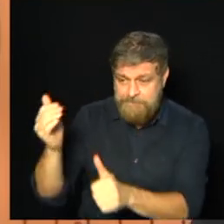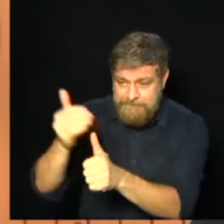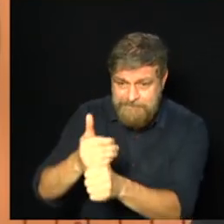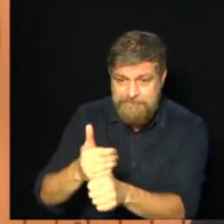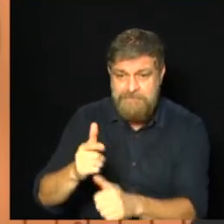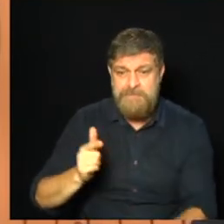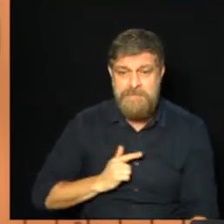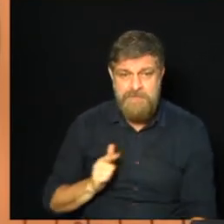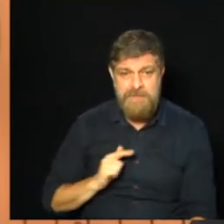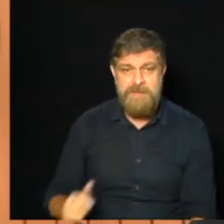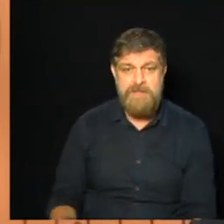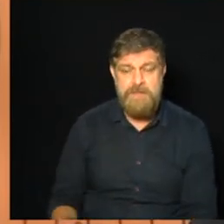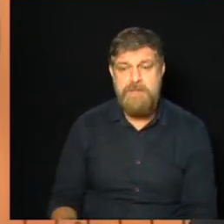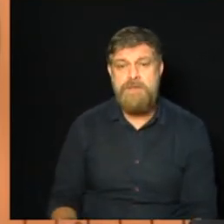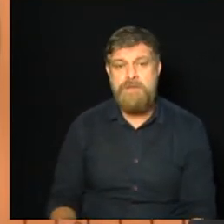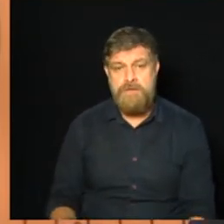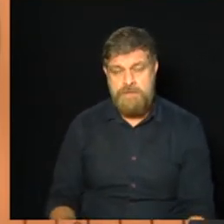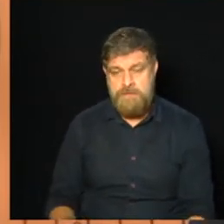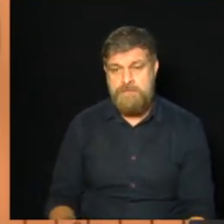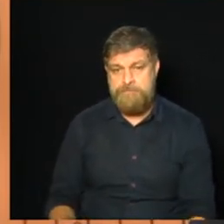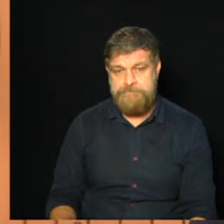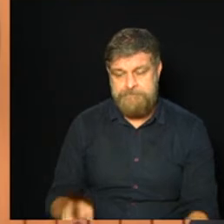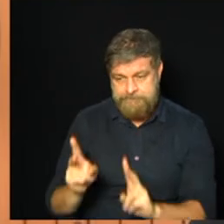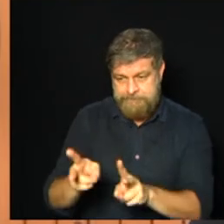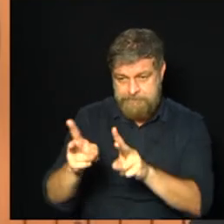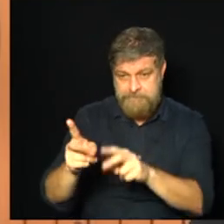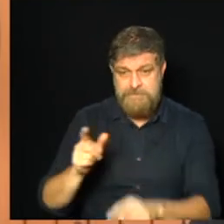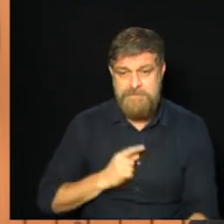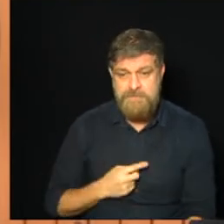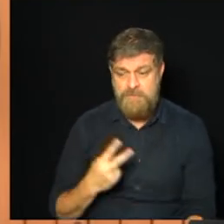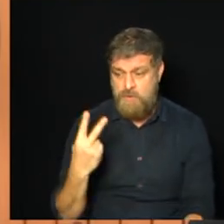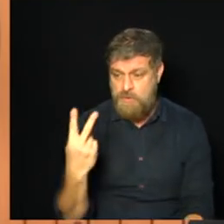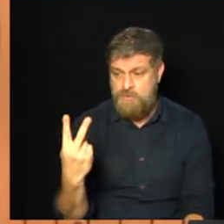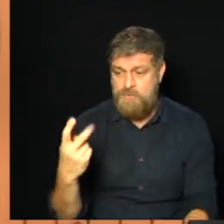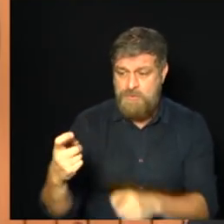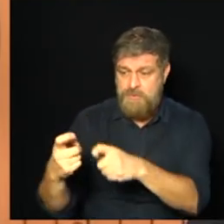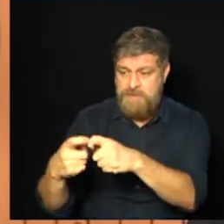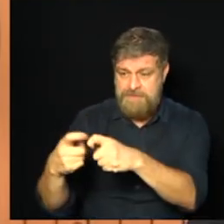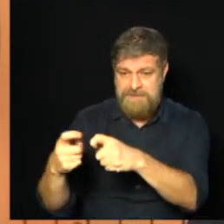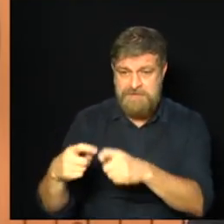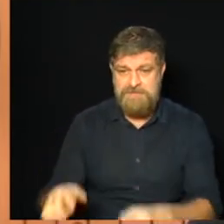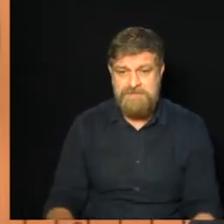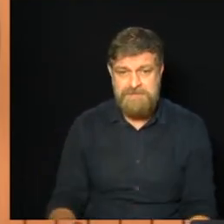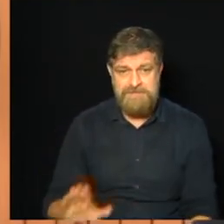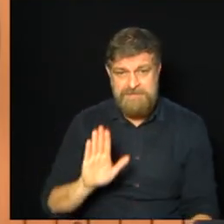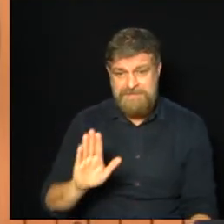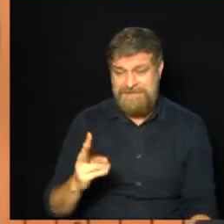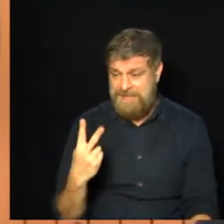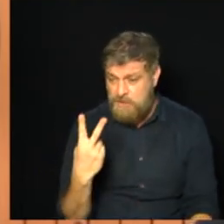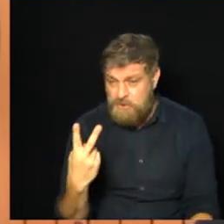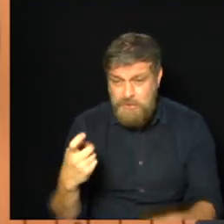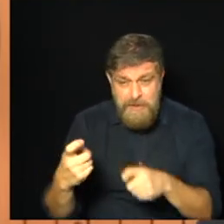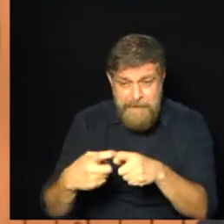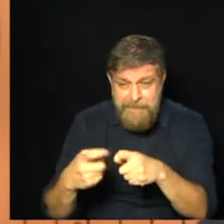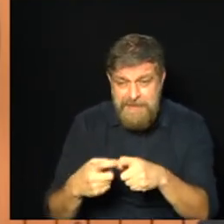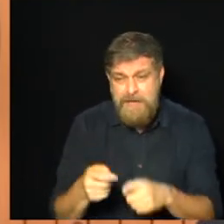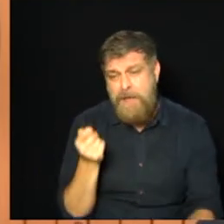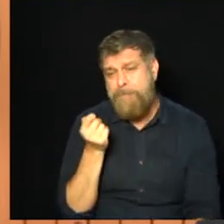com o próprio corpo clínico da unidade, e ficamos com 2 médicos. Mas 2 médicos para a UPA Campo